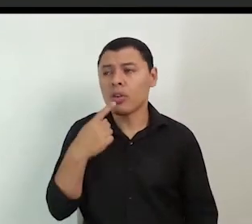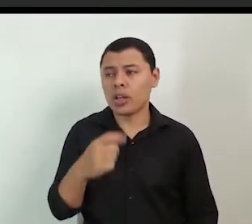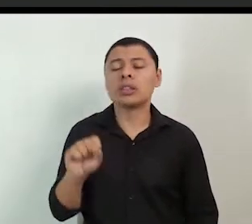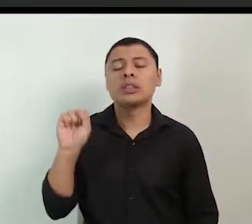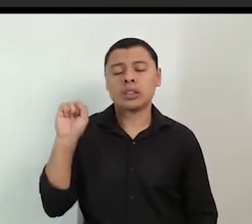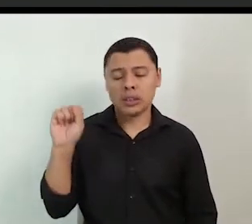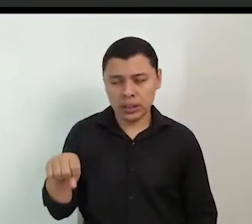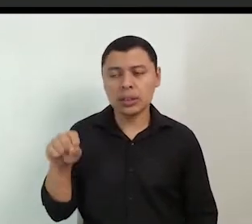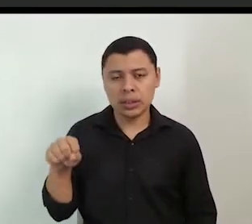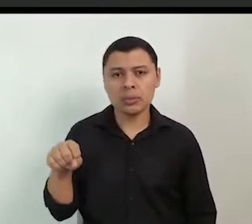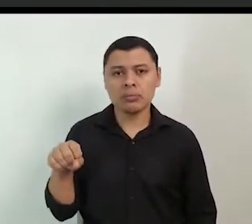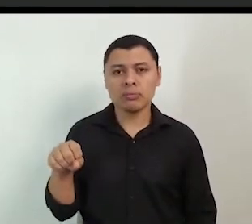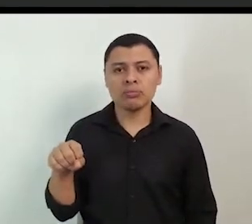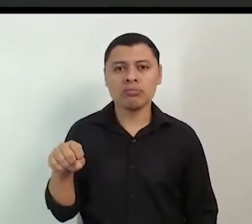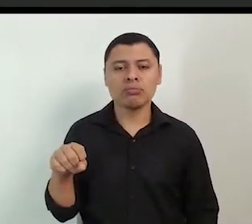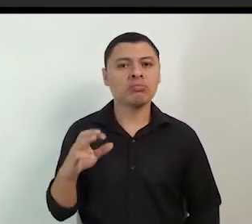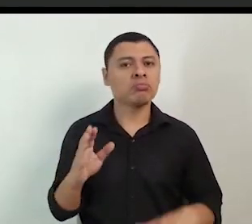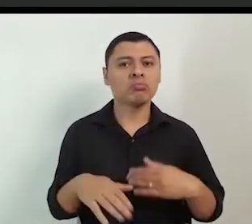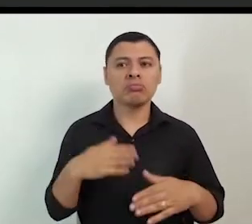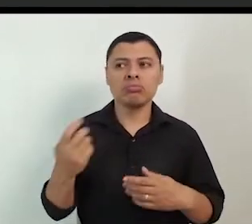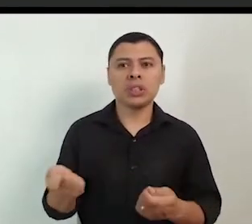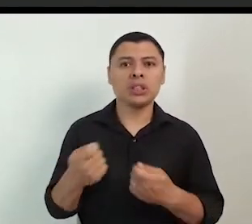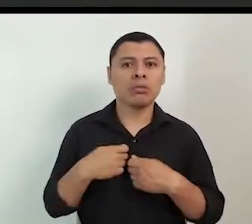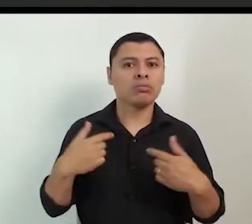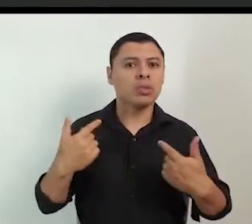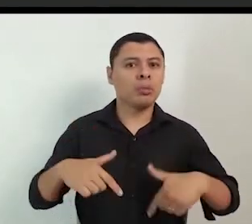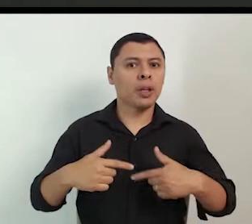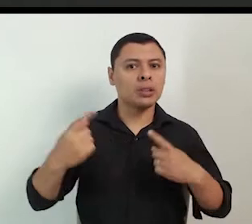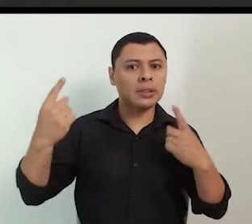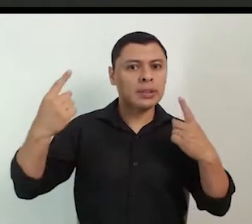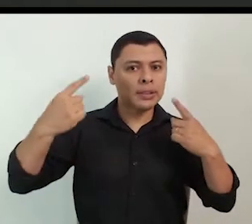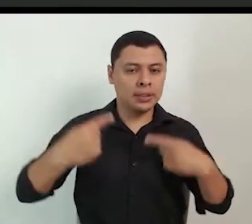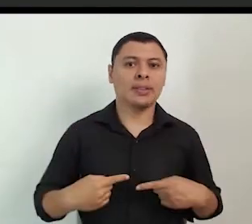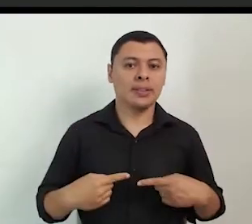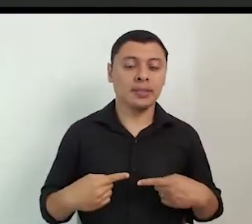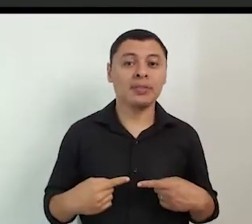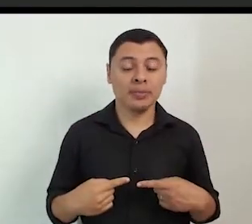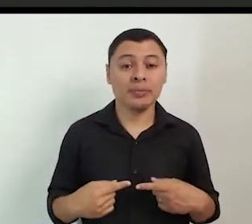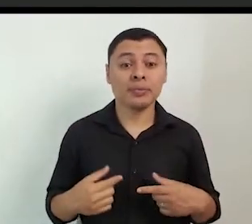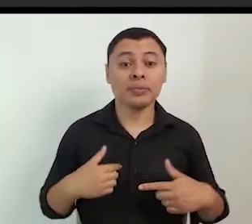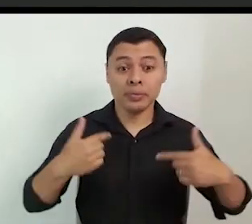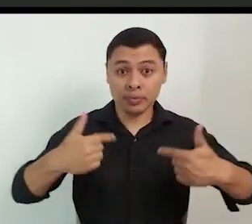sim. Daí surgiu esse desafio, esse interesse em trabalhar com